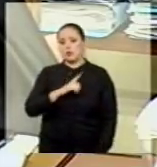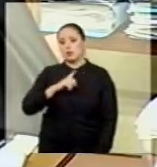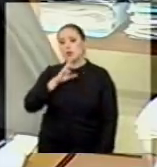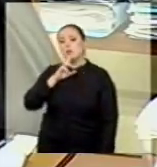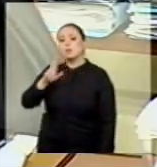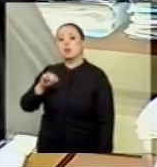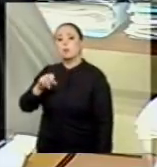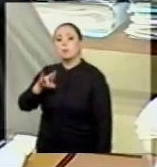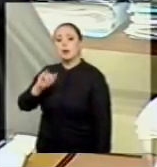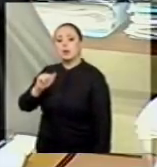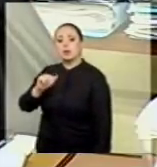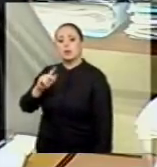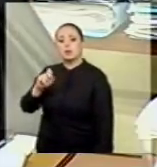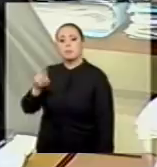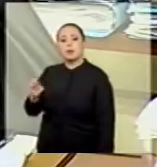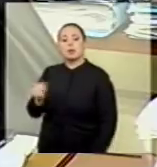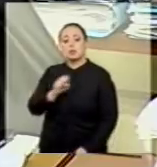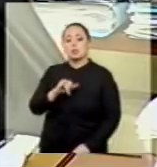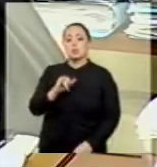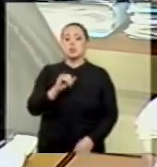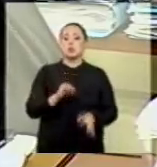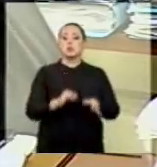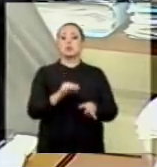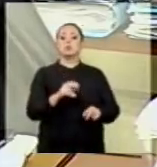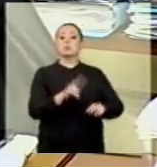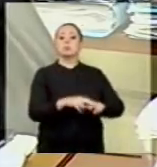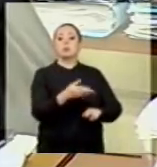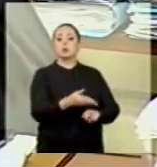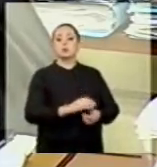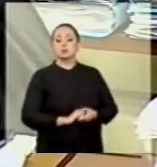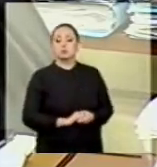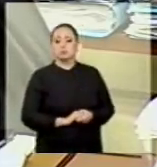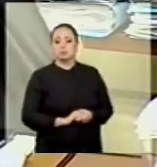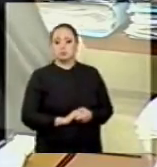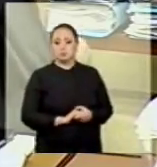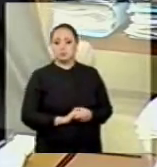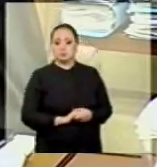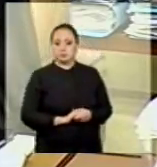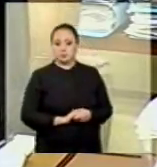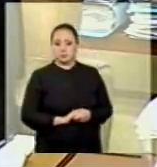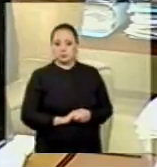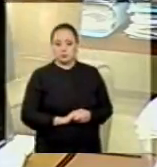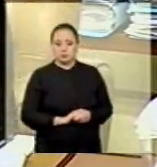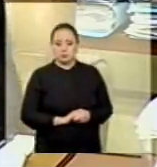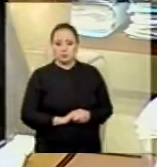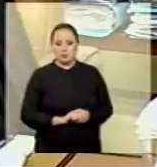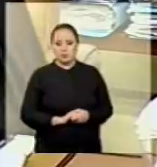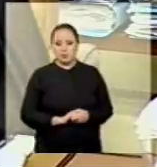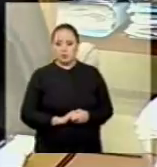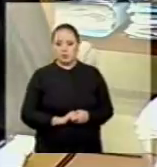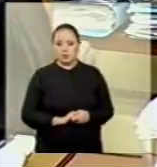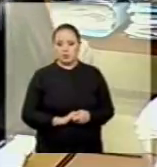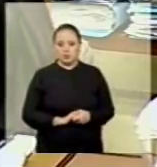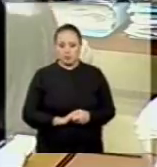Maria da Penha e o juiz manda prendê-lo. Lá no Forte Apache. Não é muito fácil fazê-lo lá no Forte Apache. Não é? Mas certamente nós